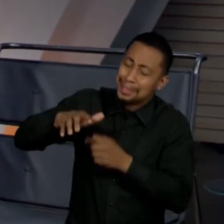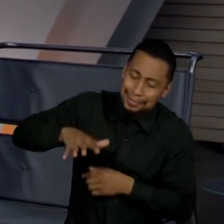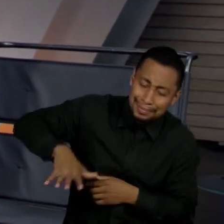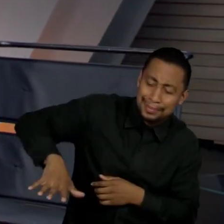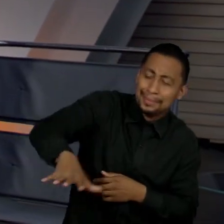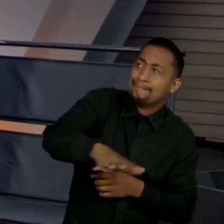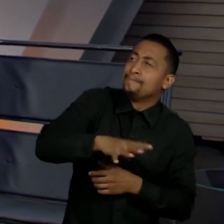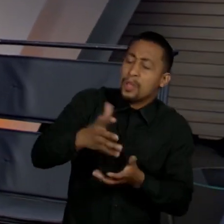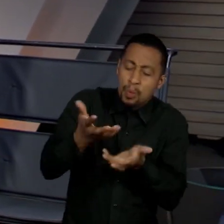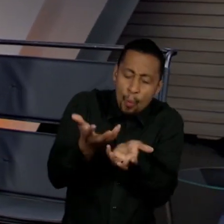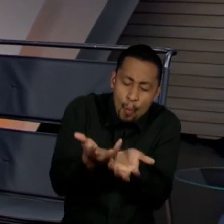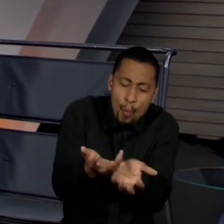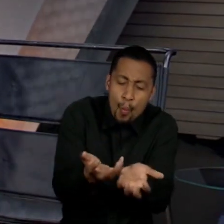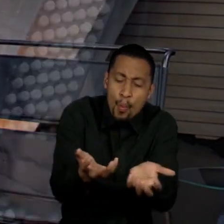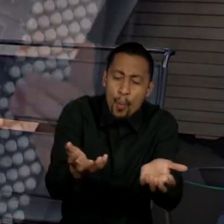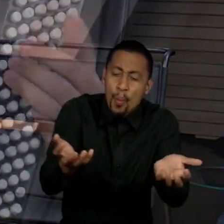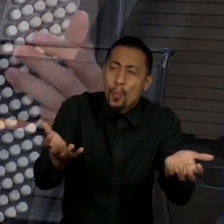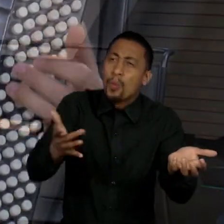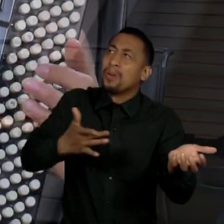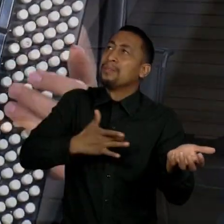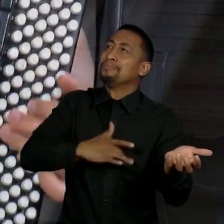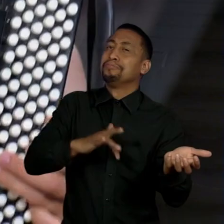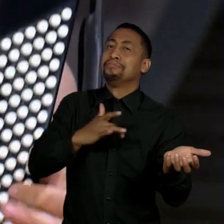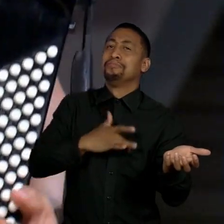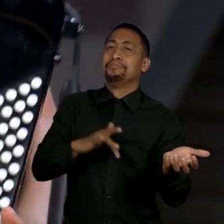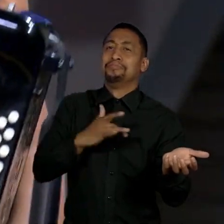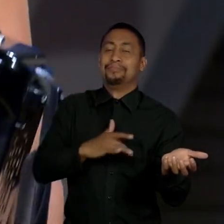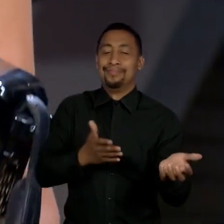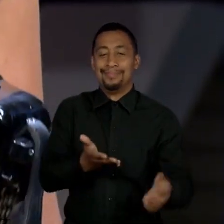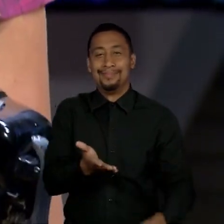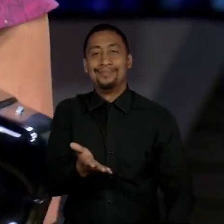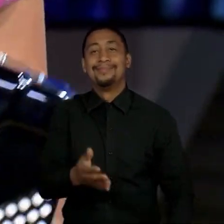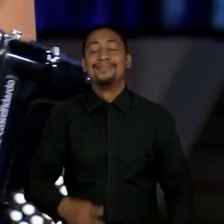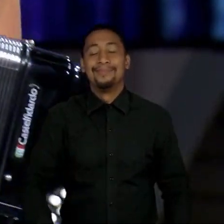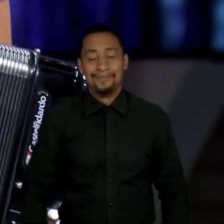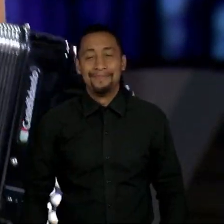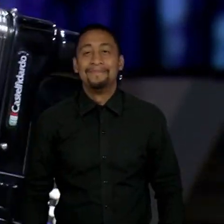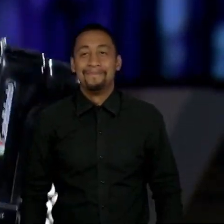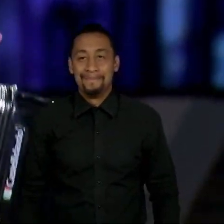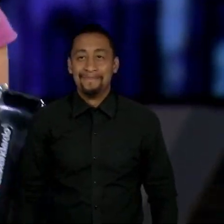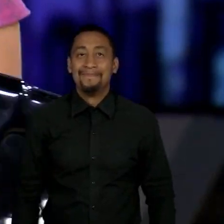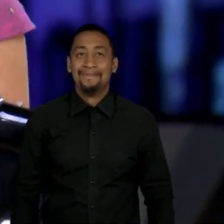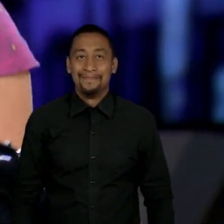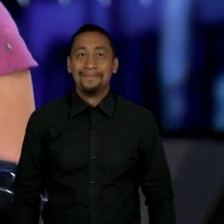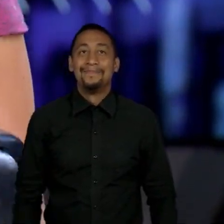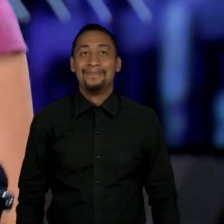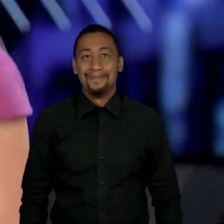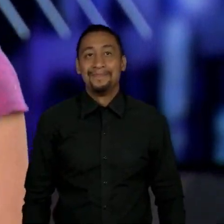tamanha judiação?